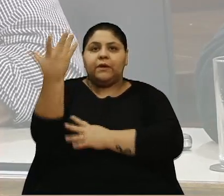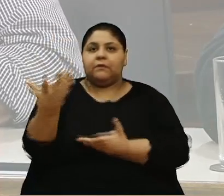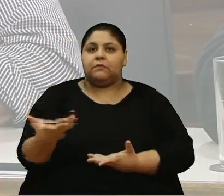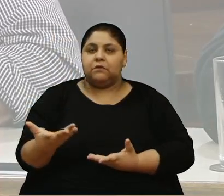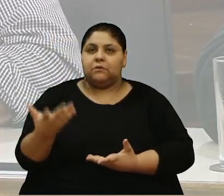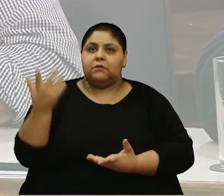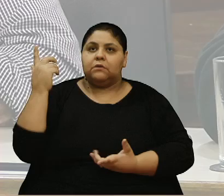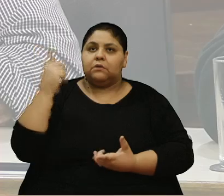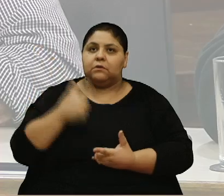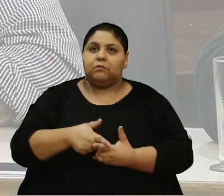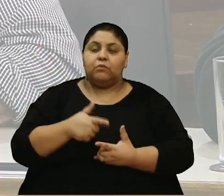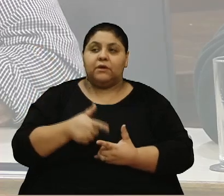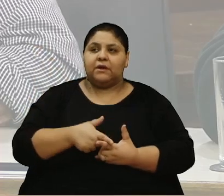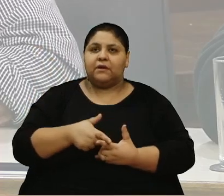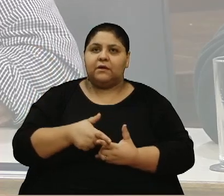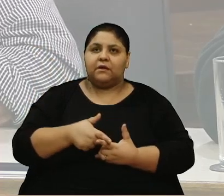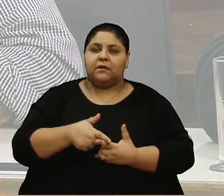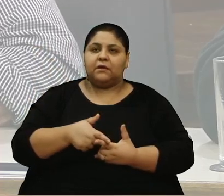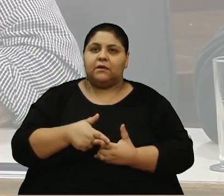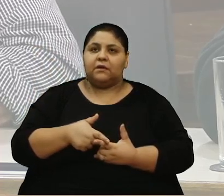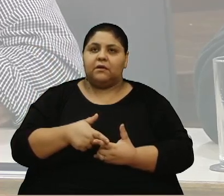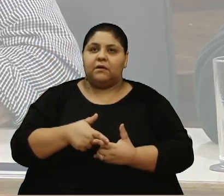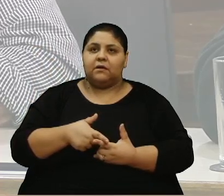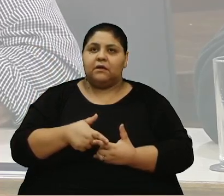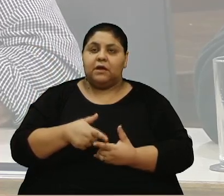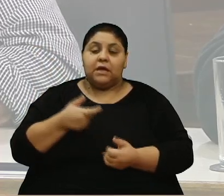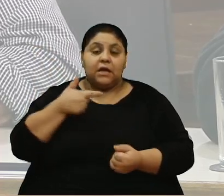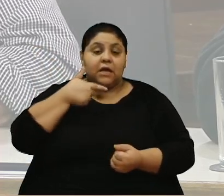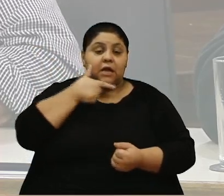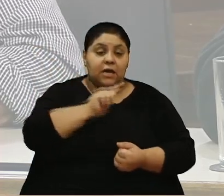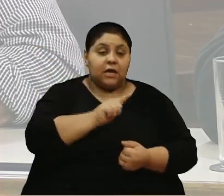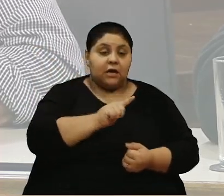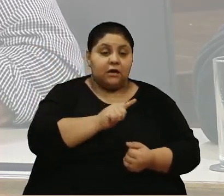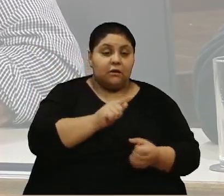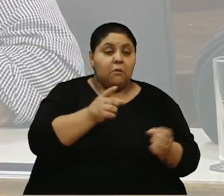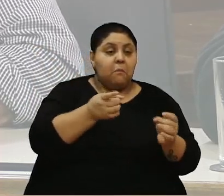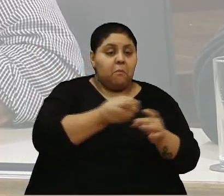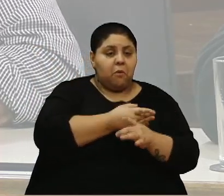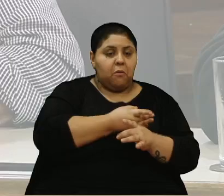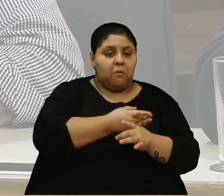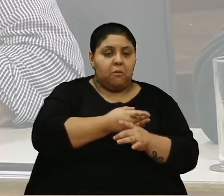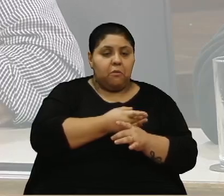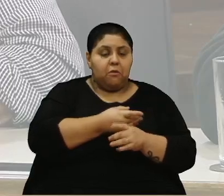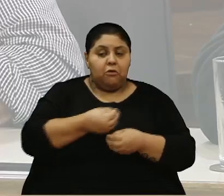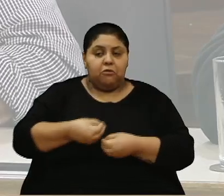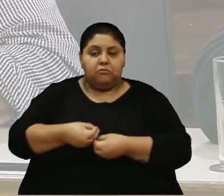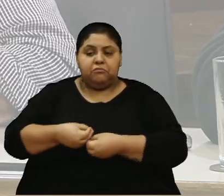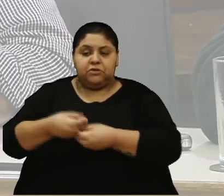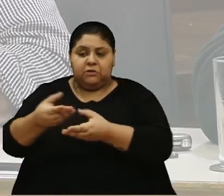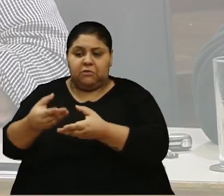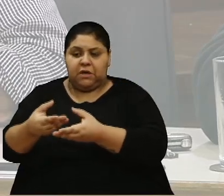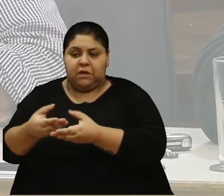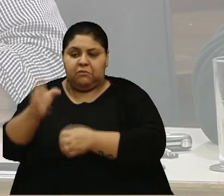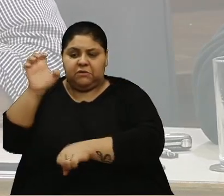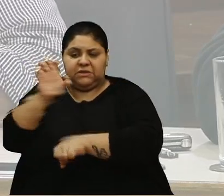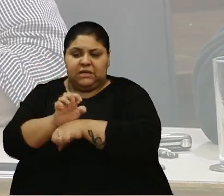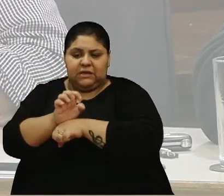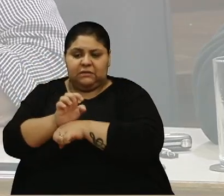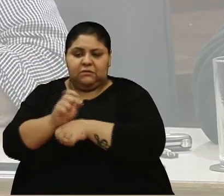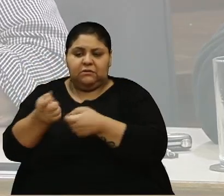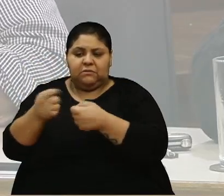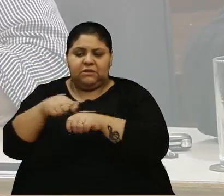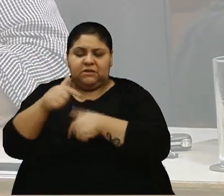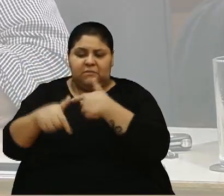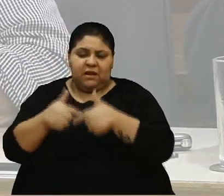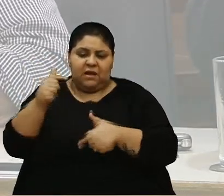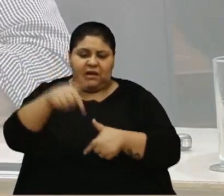aquilo ali é uma concessão, quer dizer que quando ganha, serve. Quando não ganha, aí o Estado tem que entrar. Diferente do nosso aeroporto de Caxias do